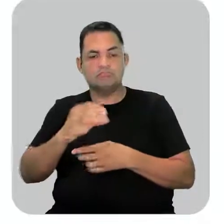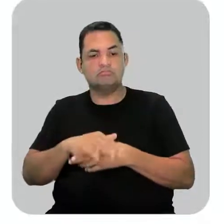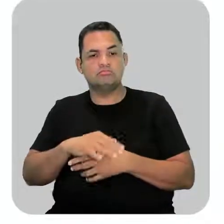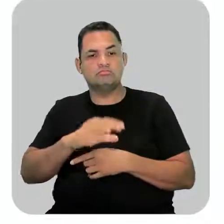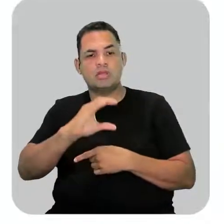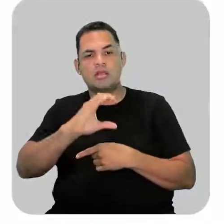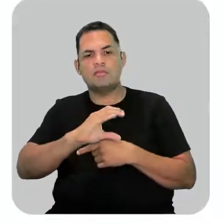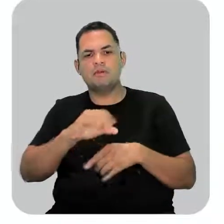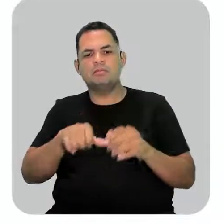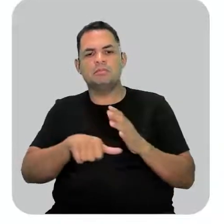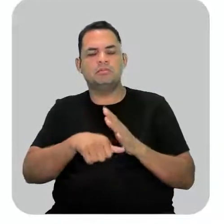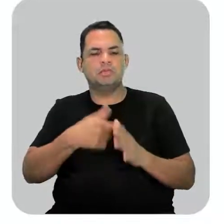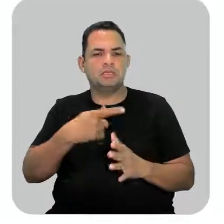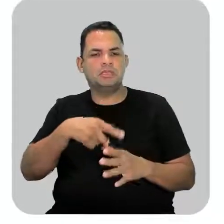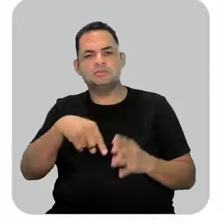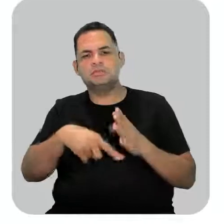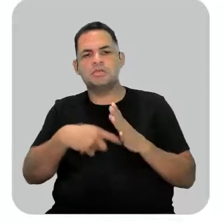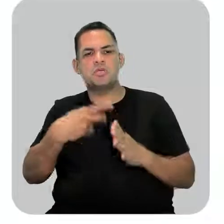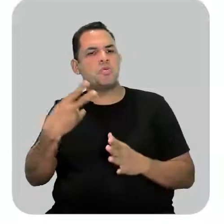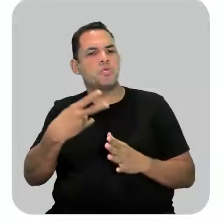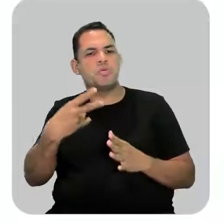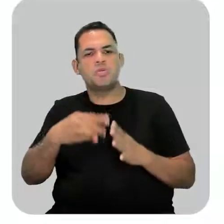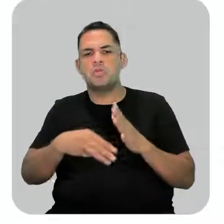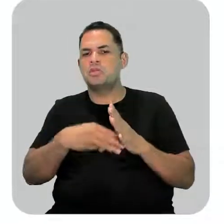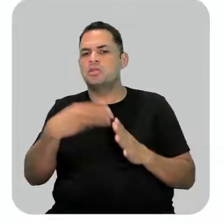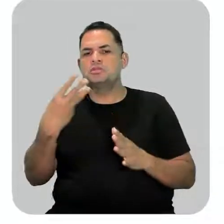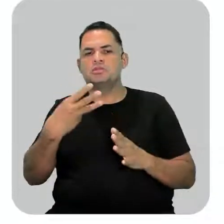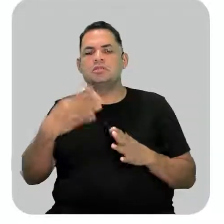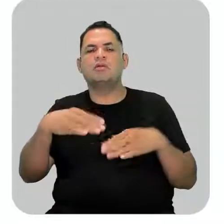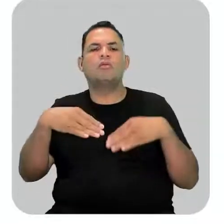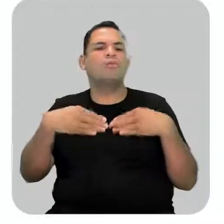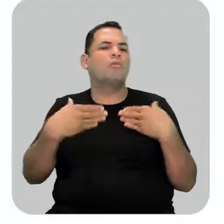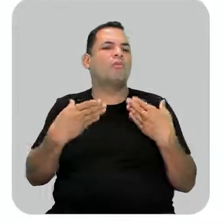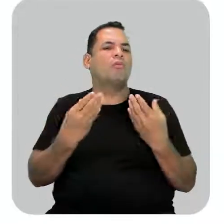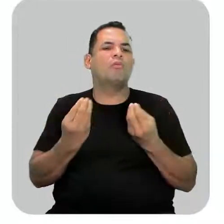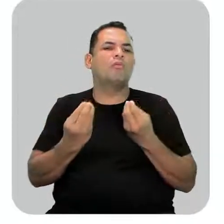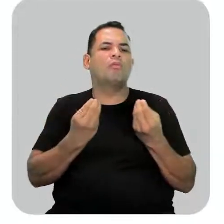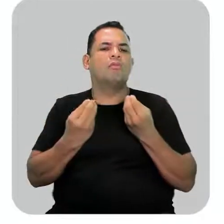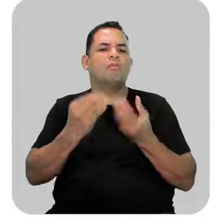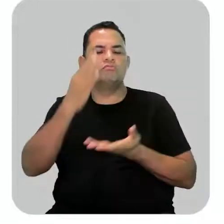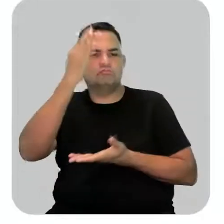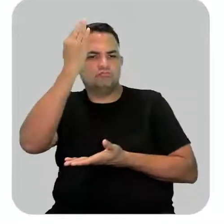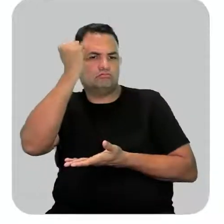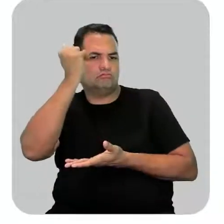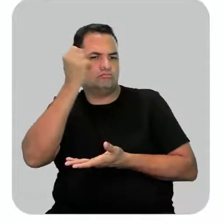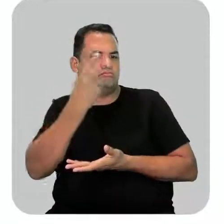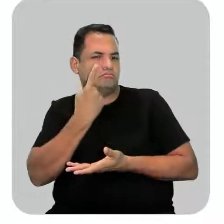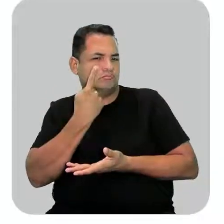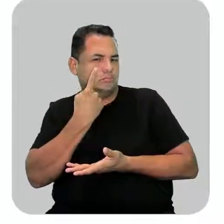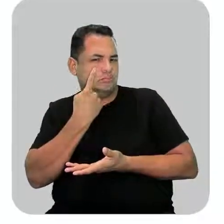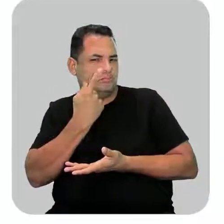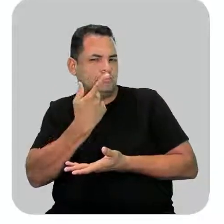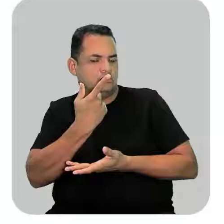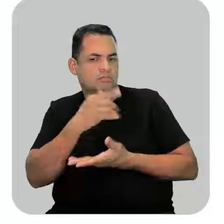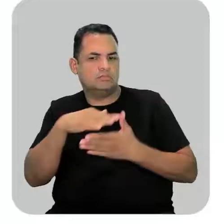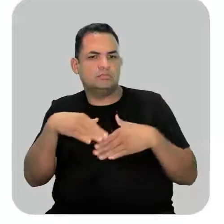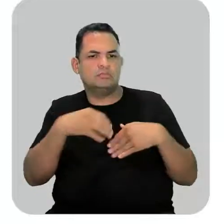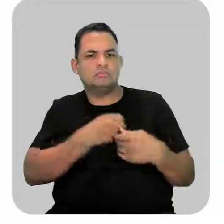carbono primário, secundário ou terciário? Como que você vai saber? Você vai olhar